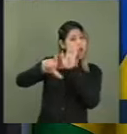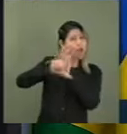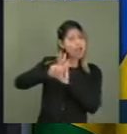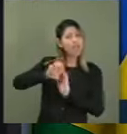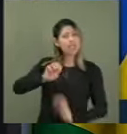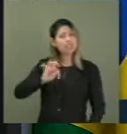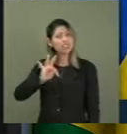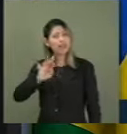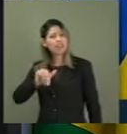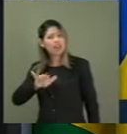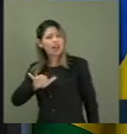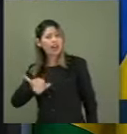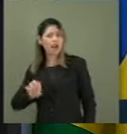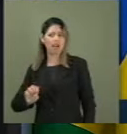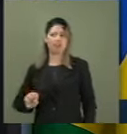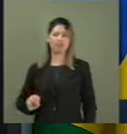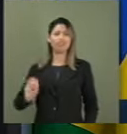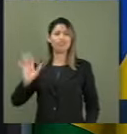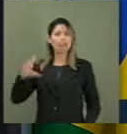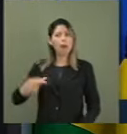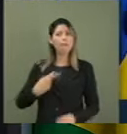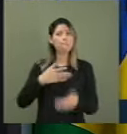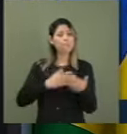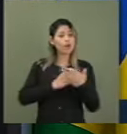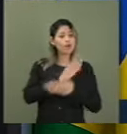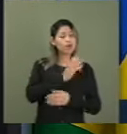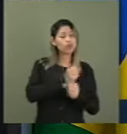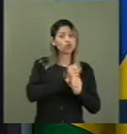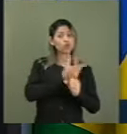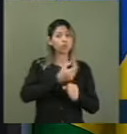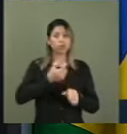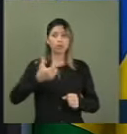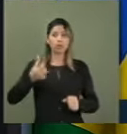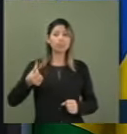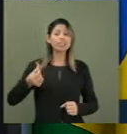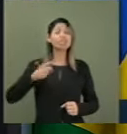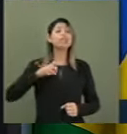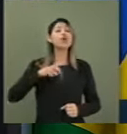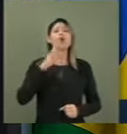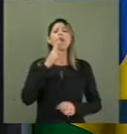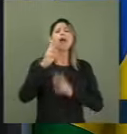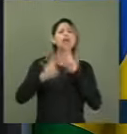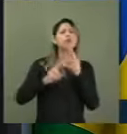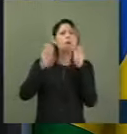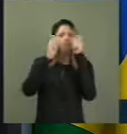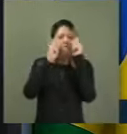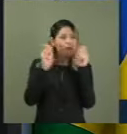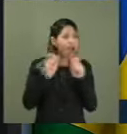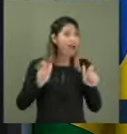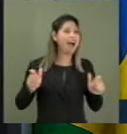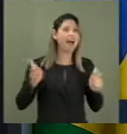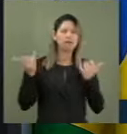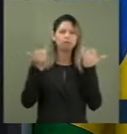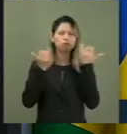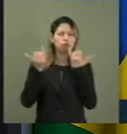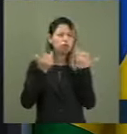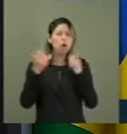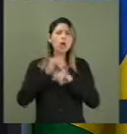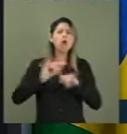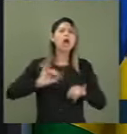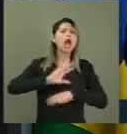Congresso Nacional também em 2016, como resposta aos escândalos descobertos pela Lava Jato, que